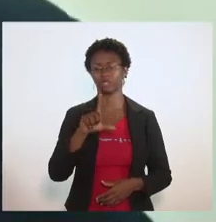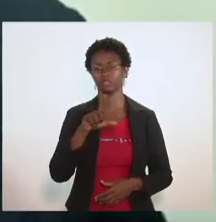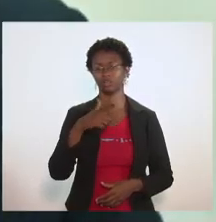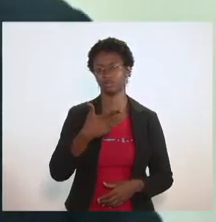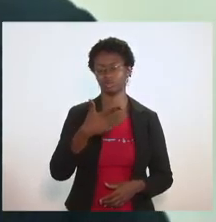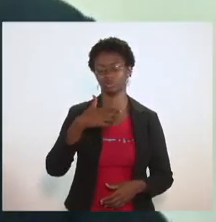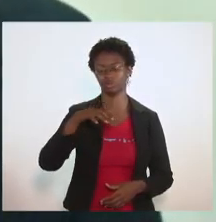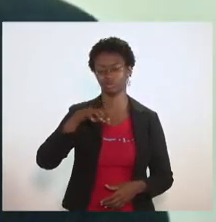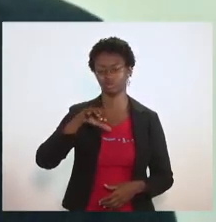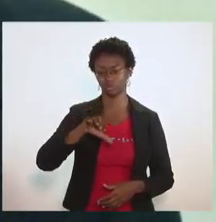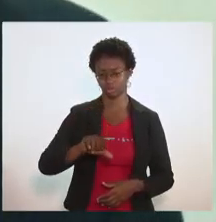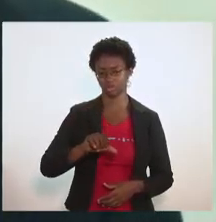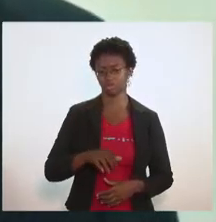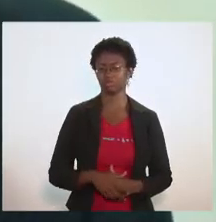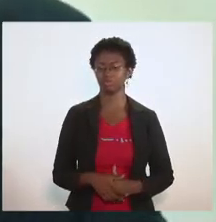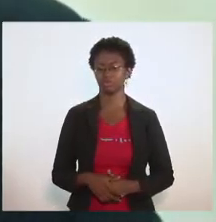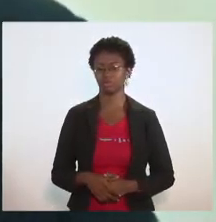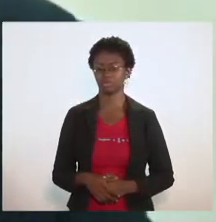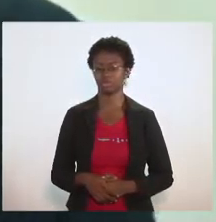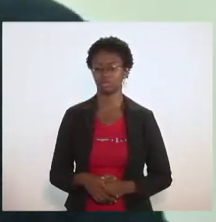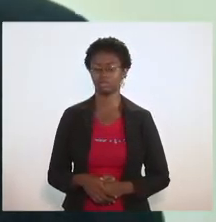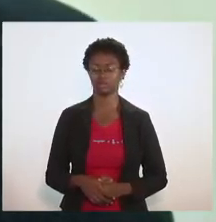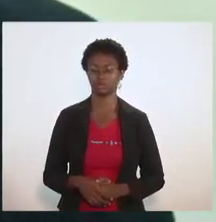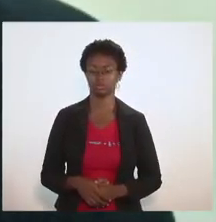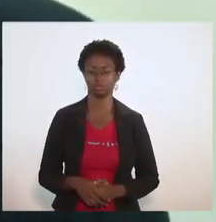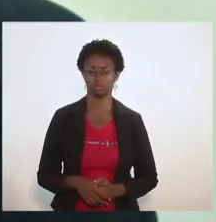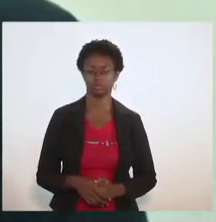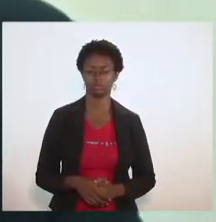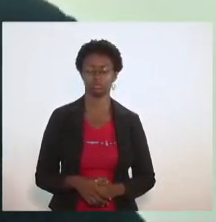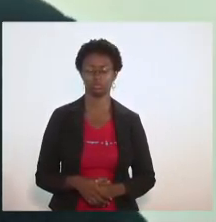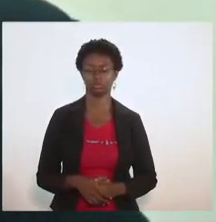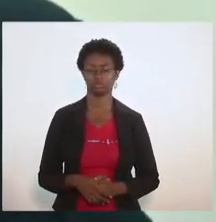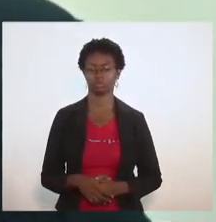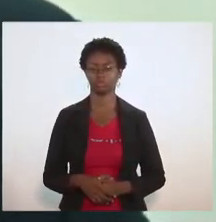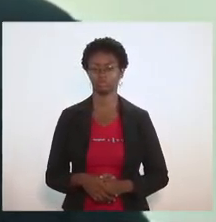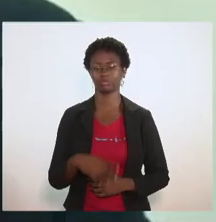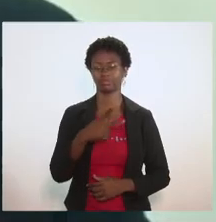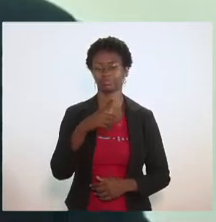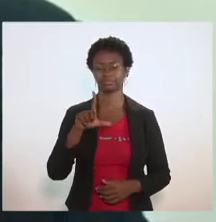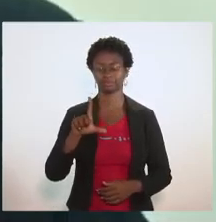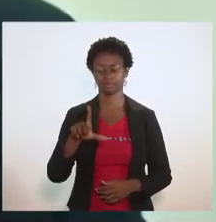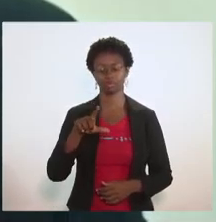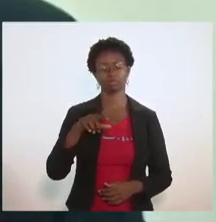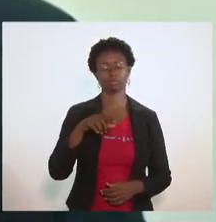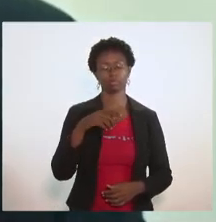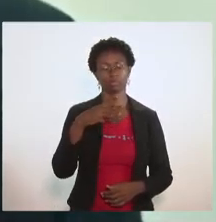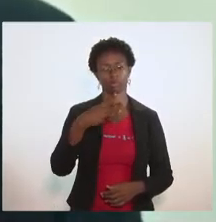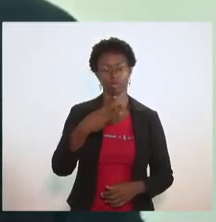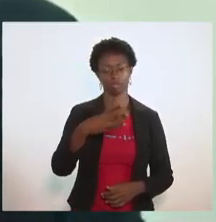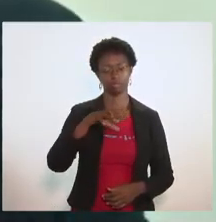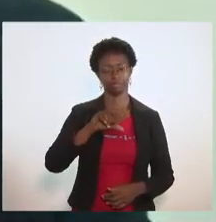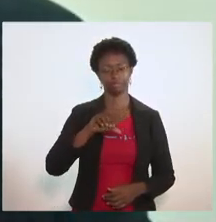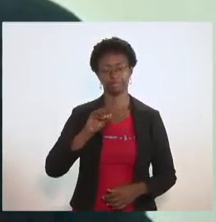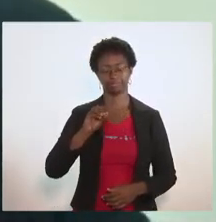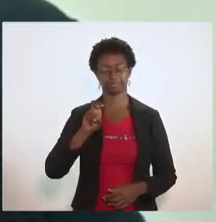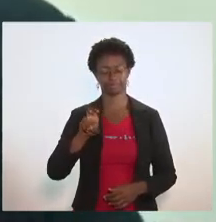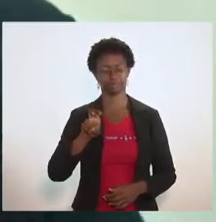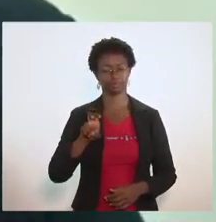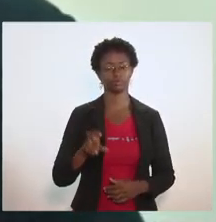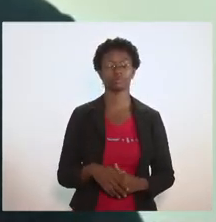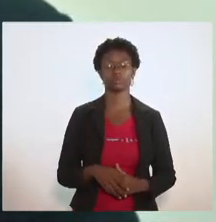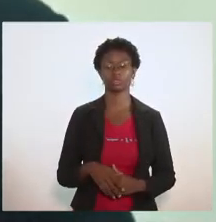estamos tentando acelerar. Estamos ainda em 2019. O 30, vamos ao 30. Então, baixando em